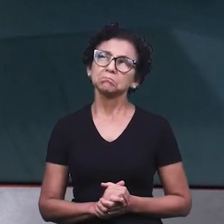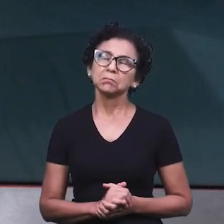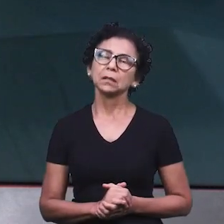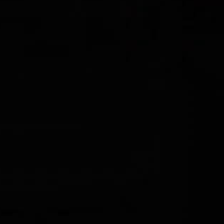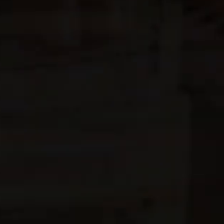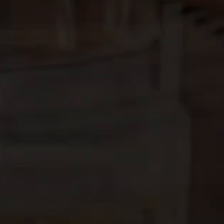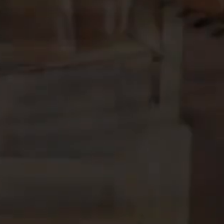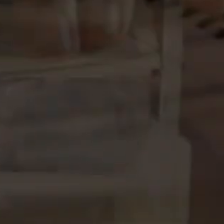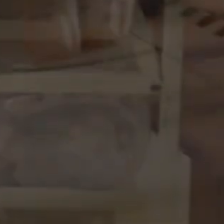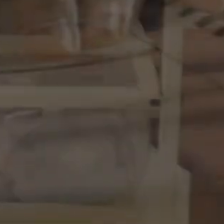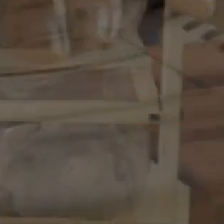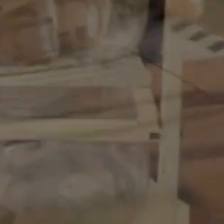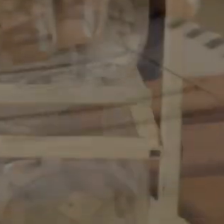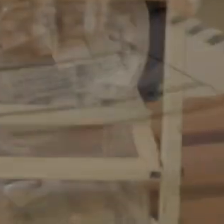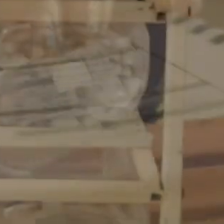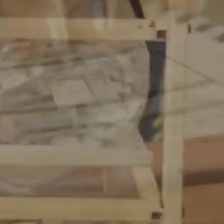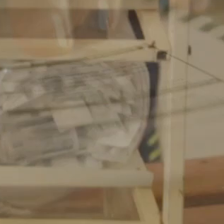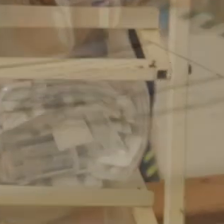Jesus.